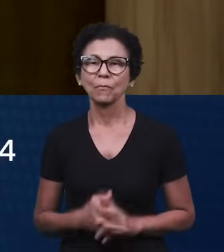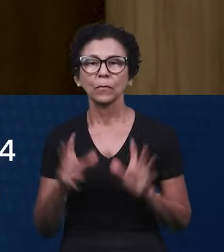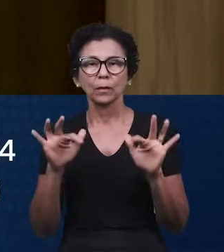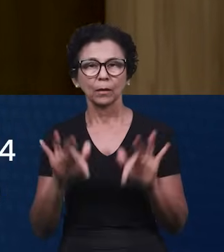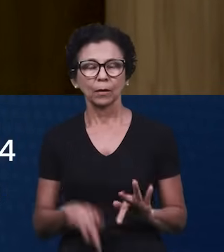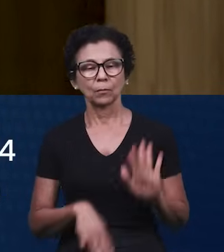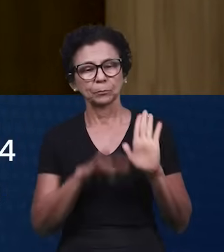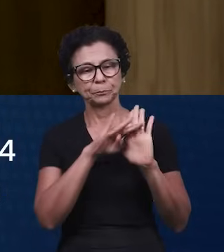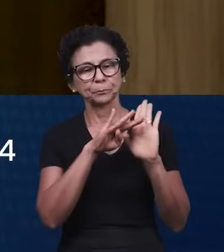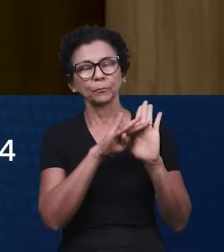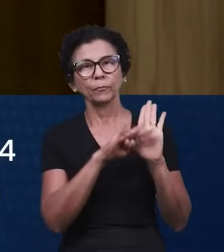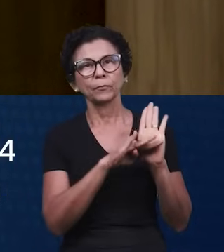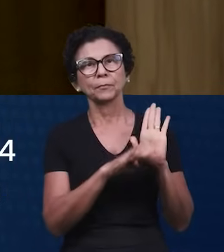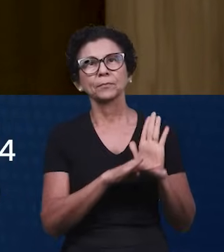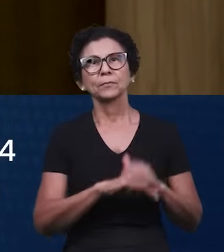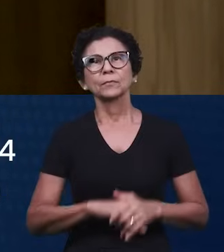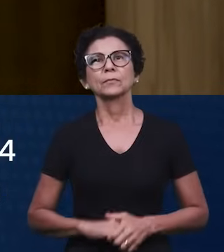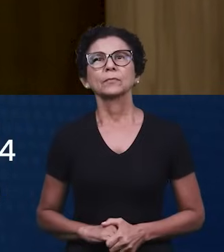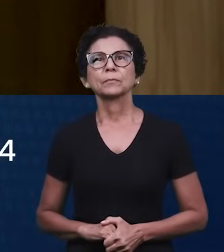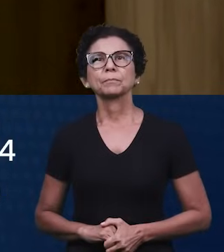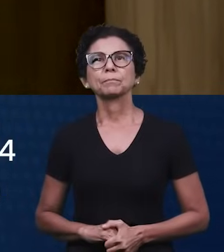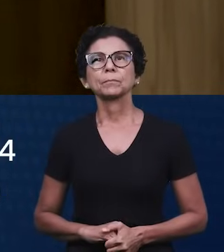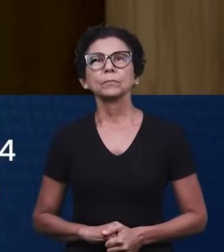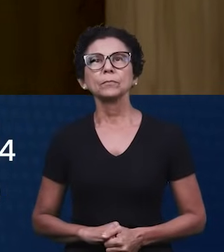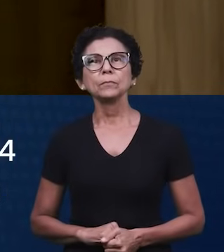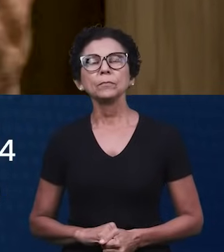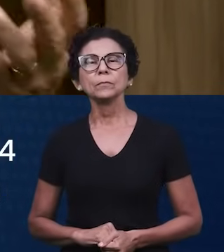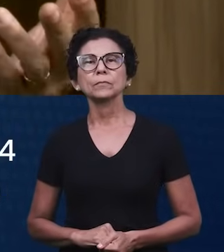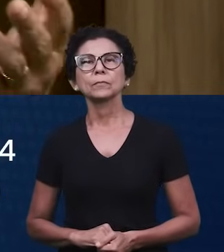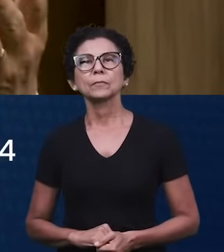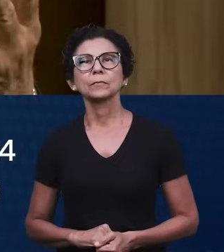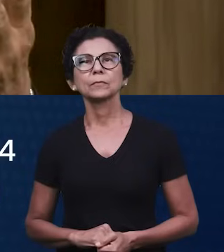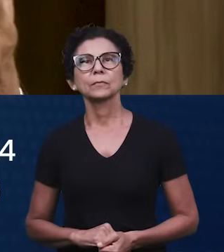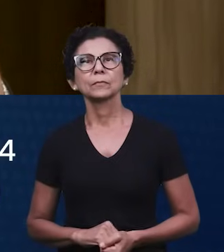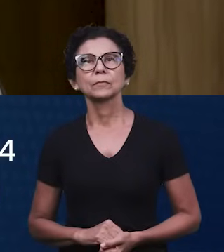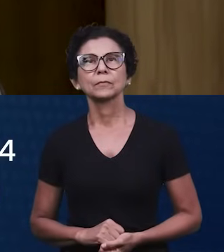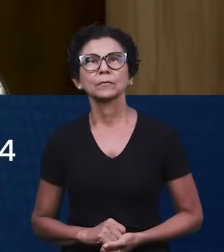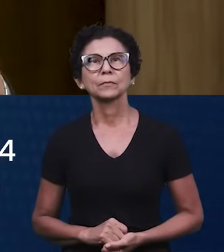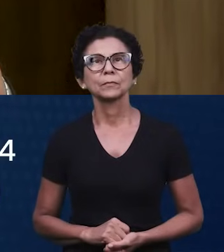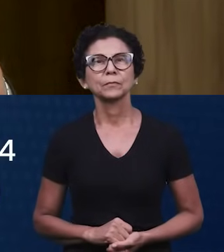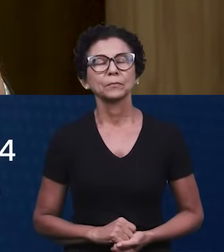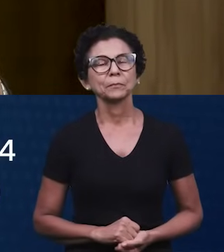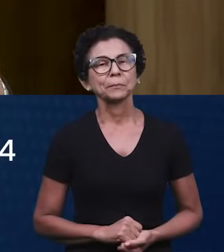final do nosso programa e nos sentimos